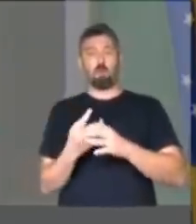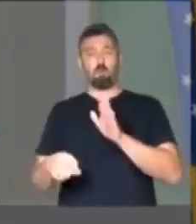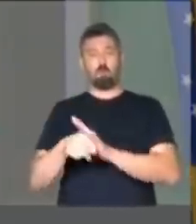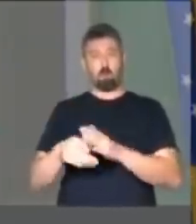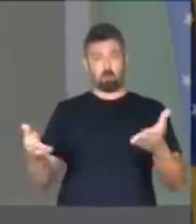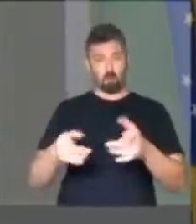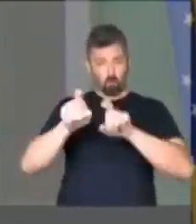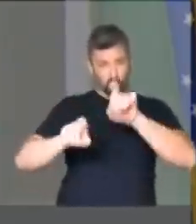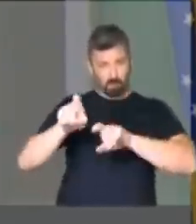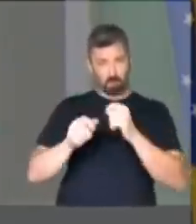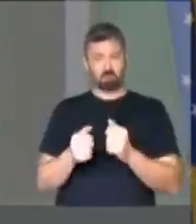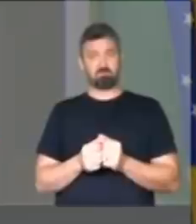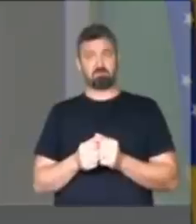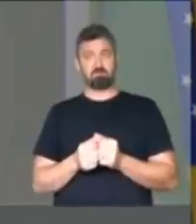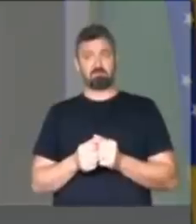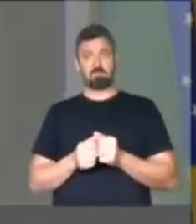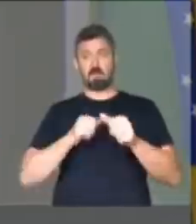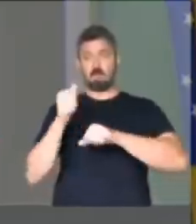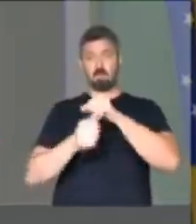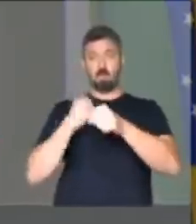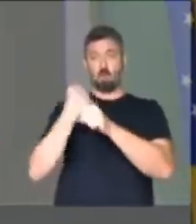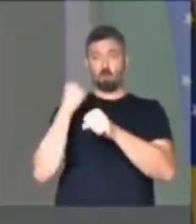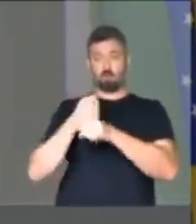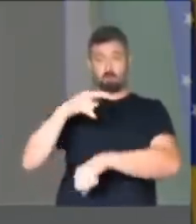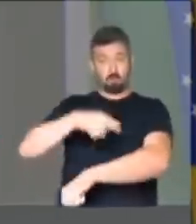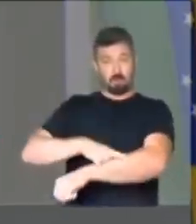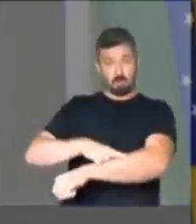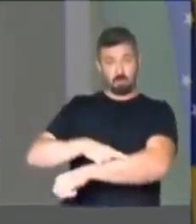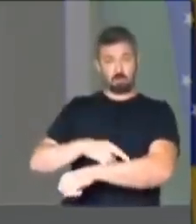computadores atuais. Para reforma de banheiro.